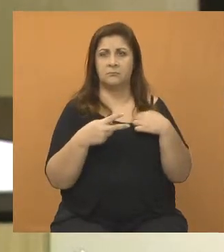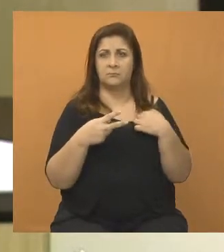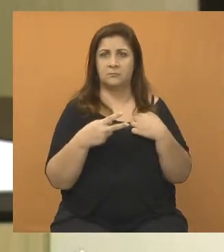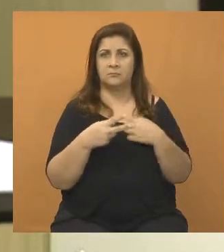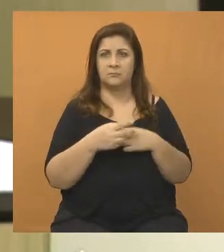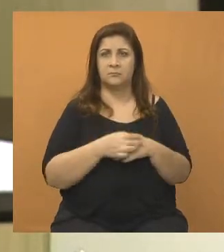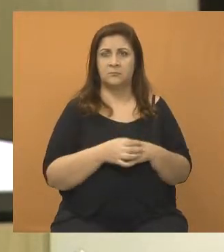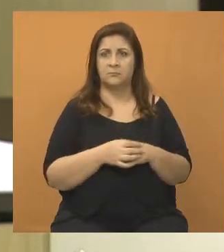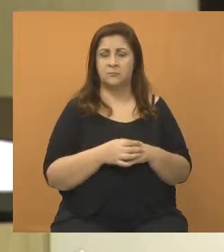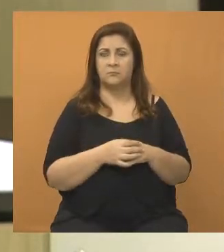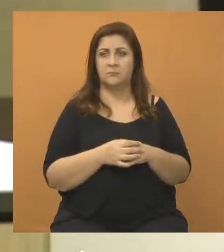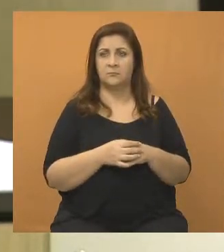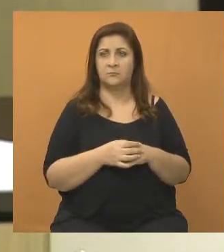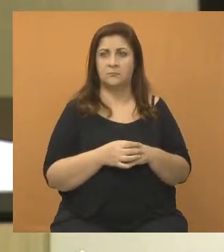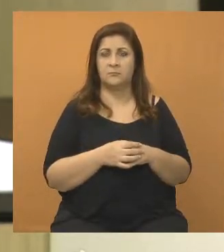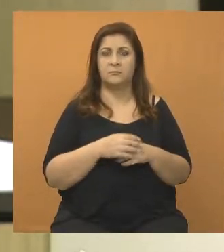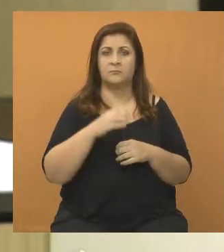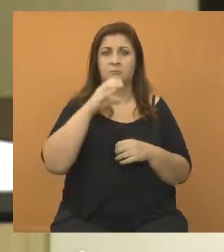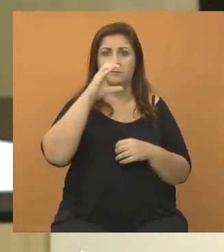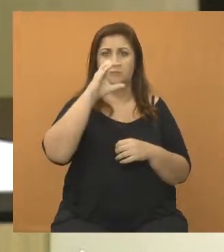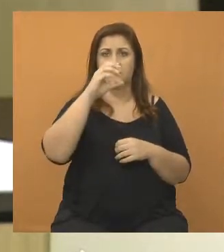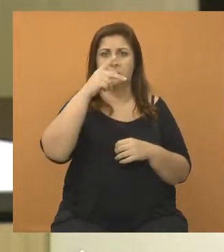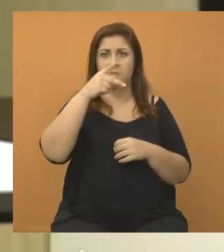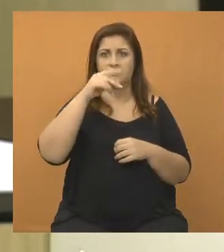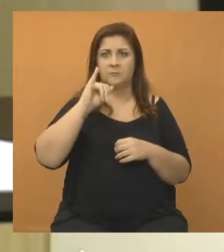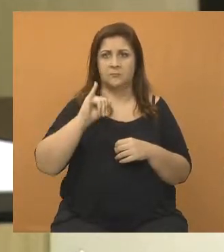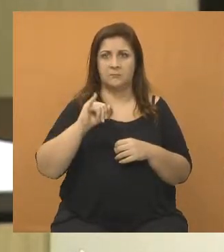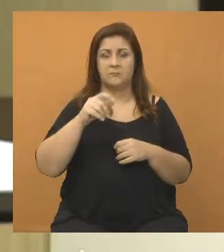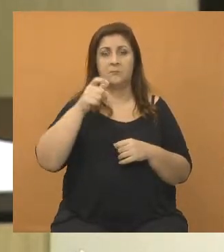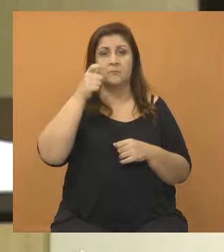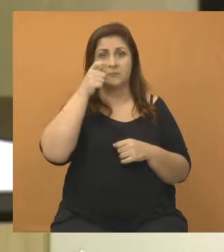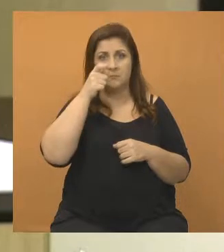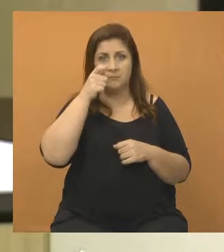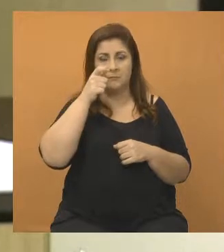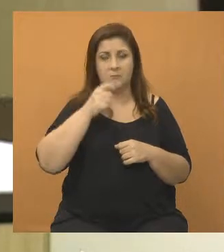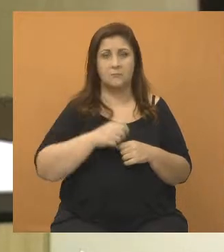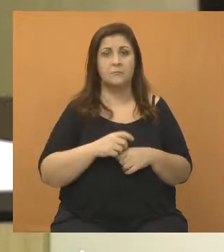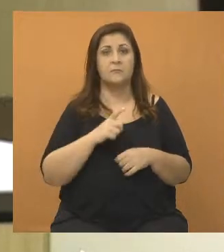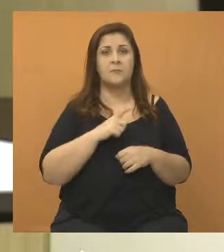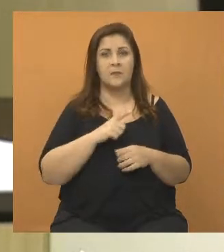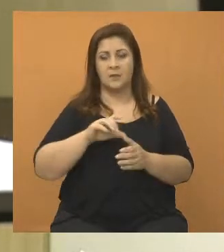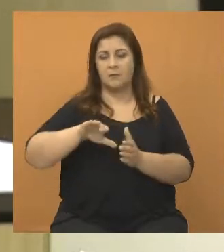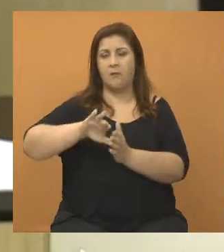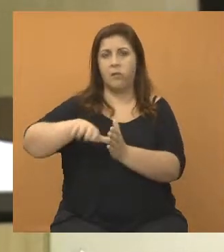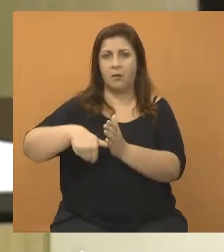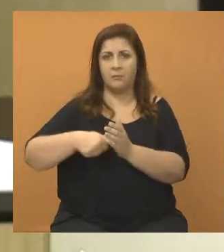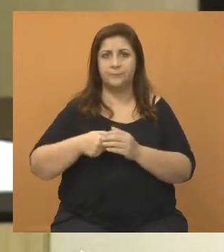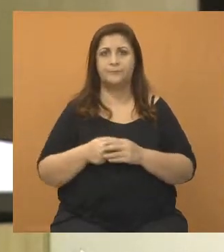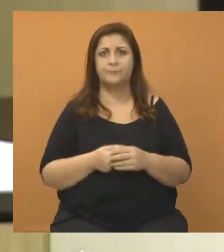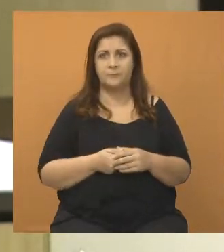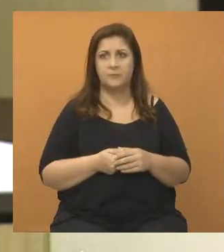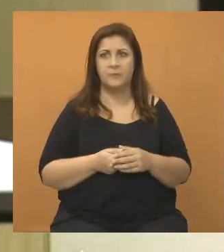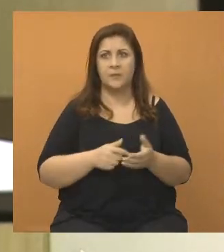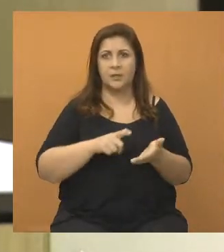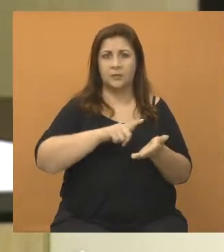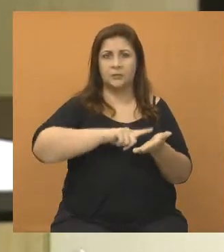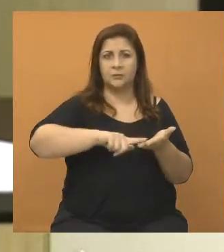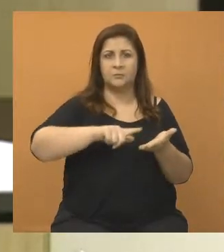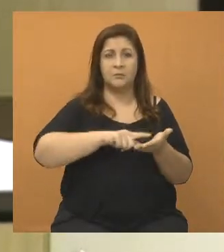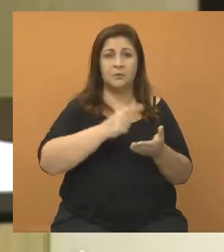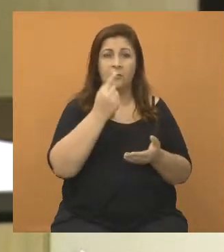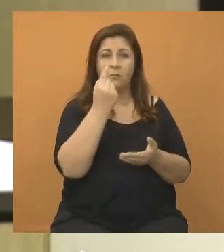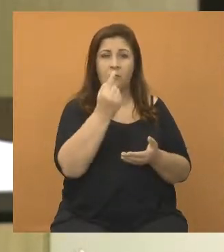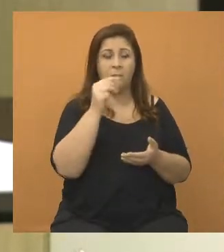aqui pela casa, a CPI, foi comprovada que houve um desvio, um gasto com limpeza desses imóveis de R$